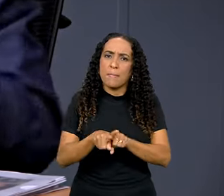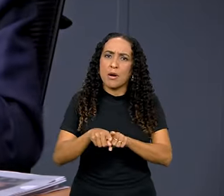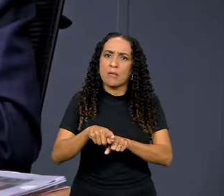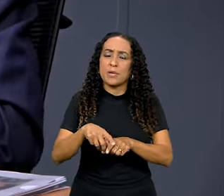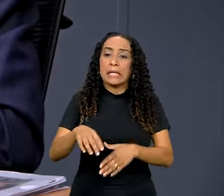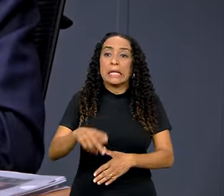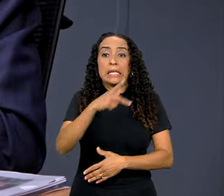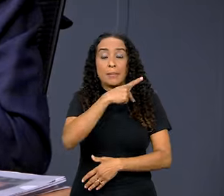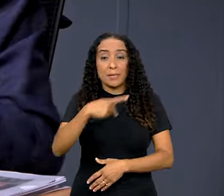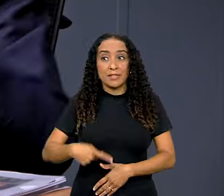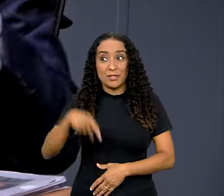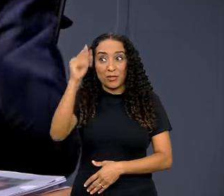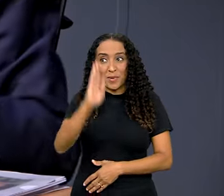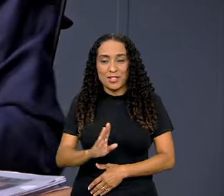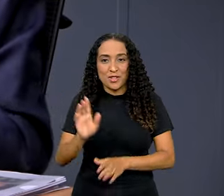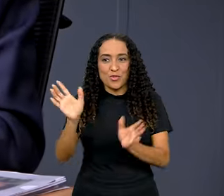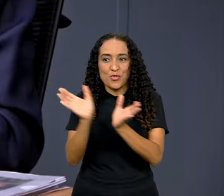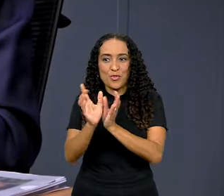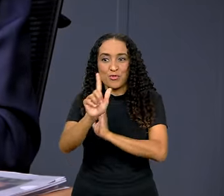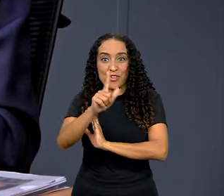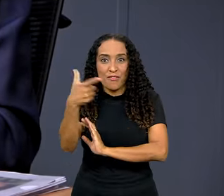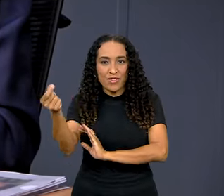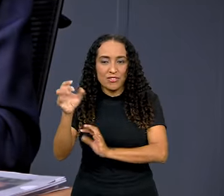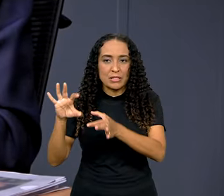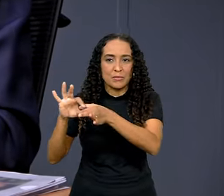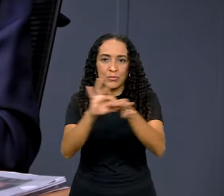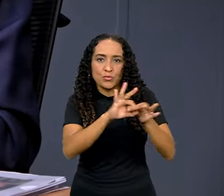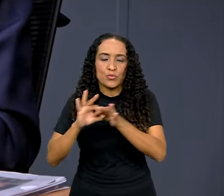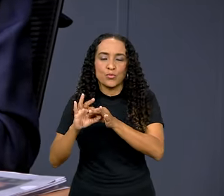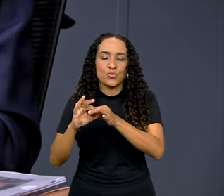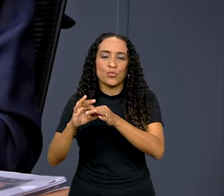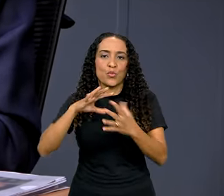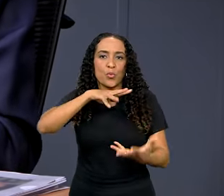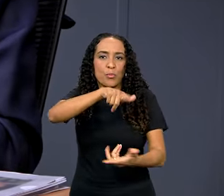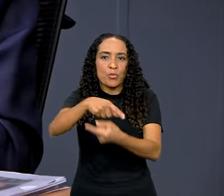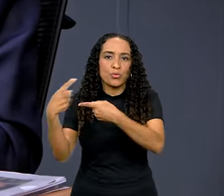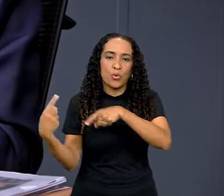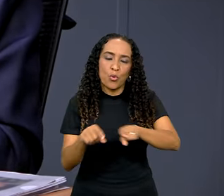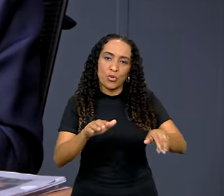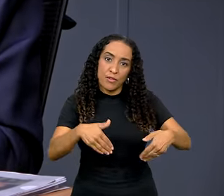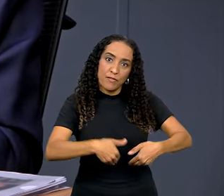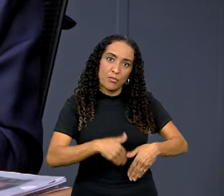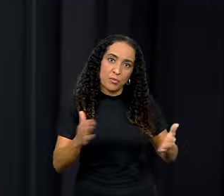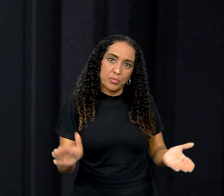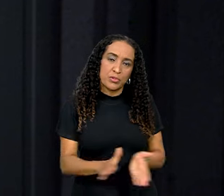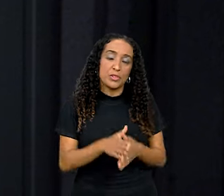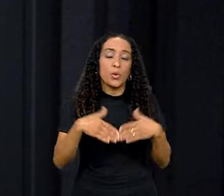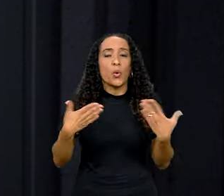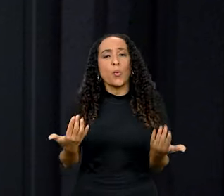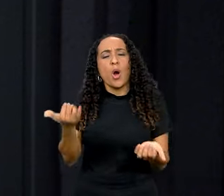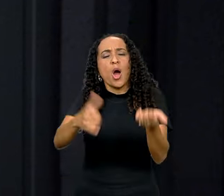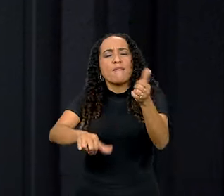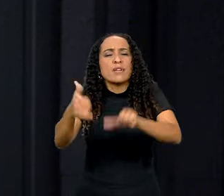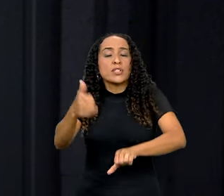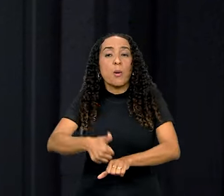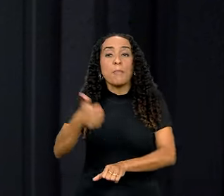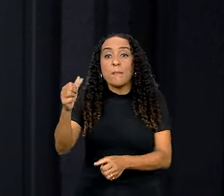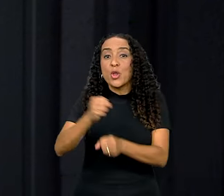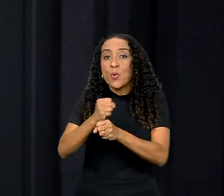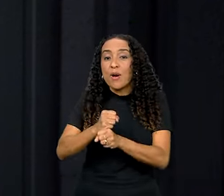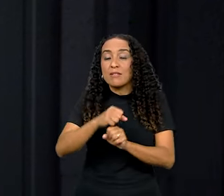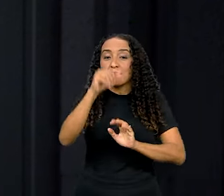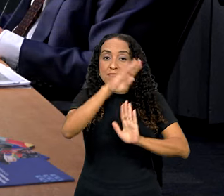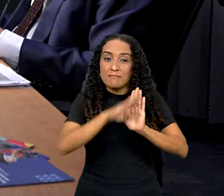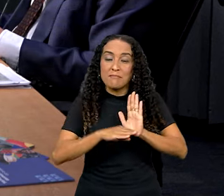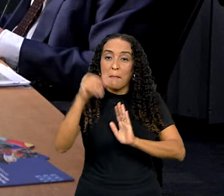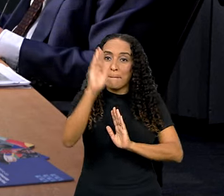presidência do Brasil do G20 para a aliança Global contra a fome e a pobreza e qual a sua avaliação sobre esse primeiro ano do